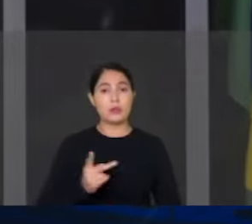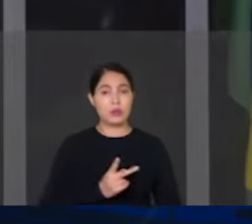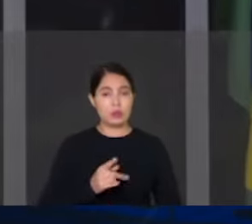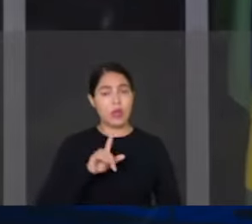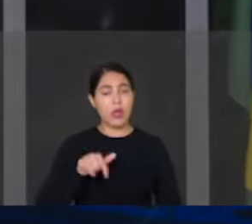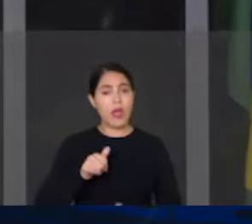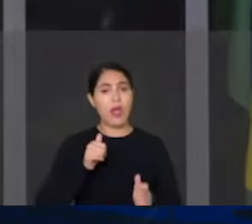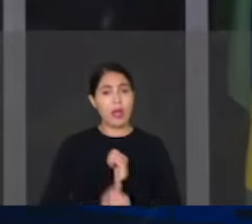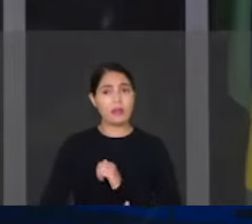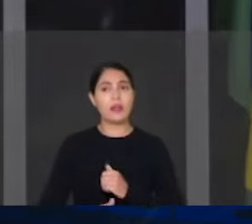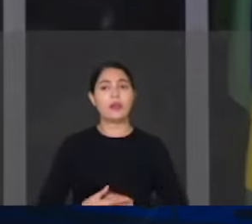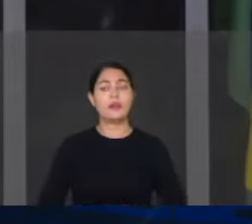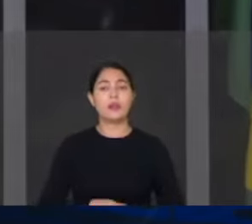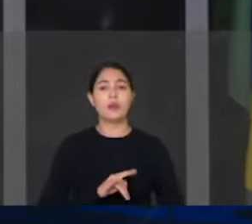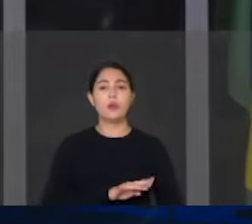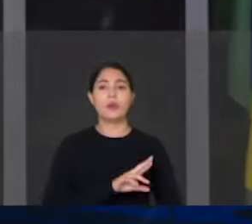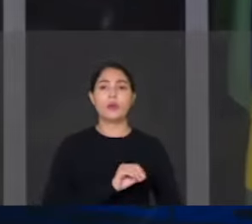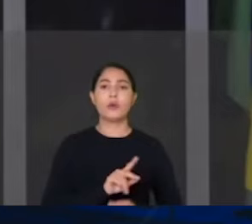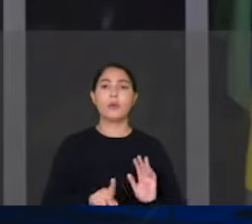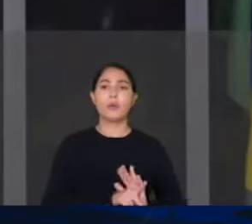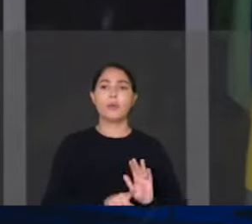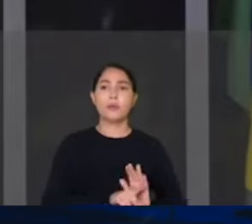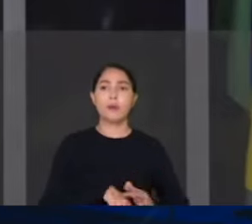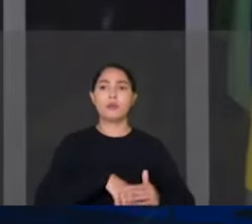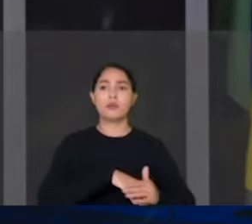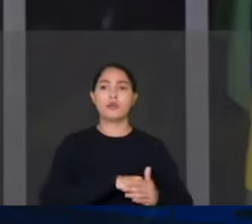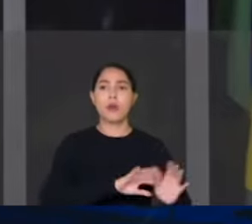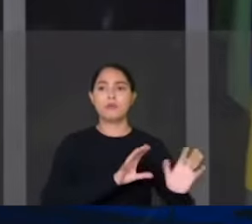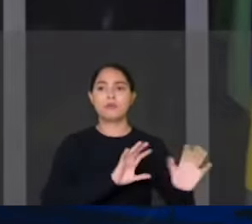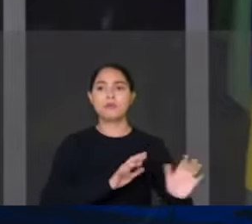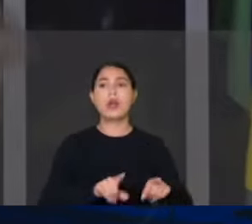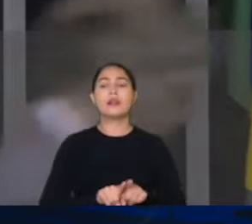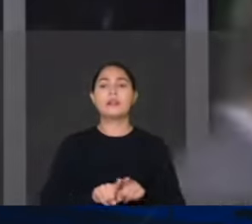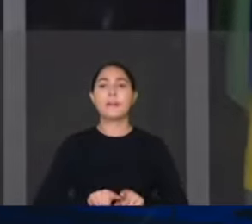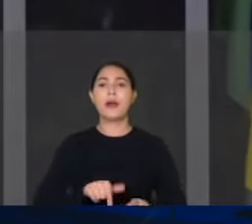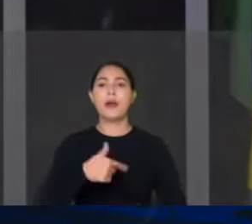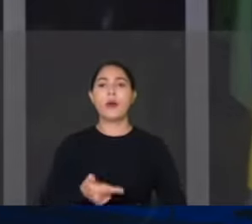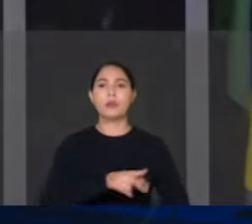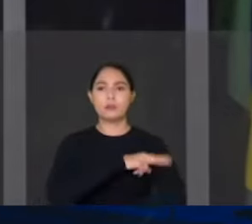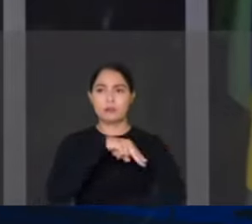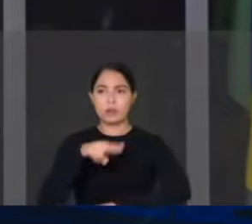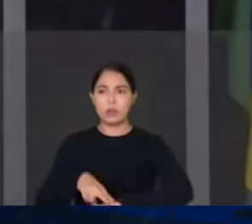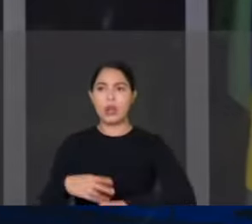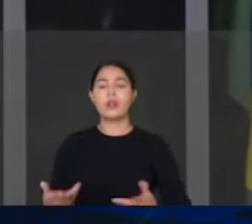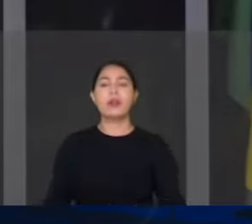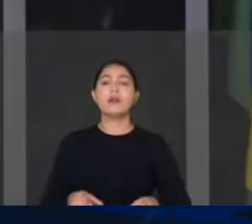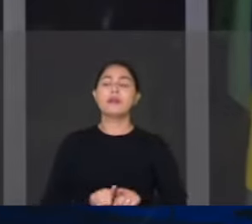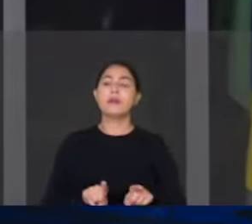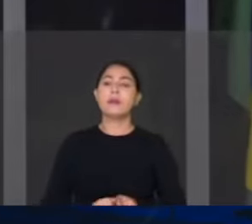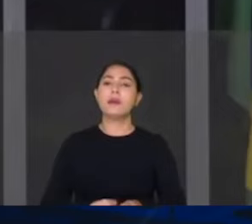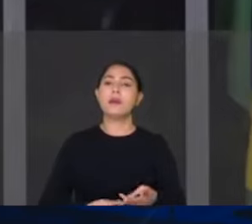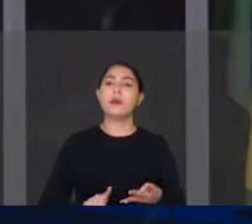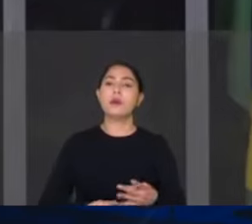a Luísa Parente de ginástica, o Ronaldo Lima, secretário de futebol, o Leonardo Castro, diretor do Departamento de Incentivo e Fomento